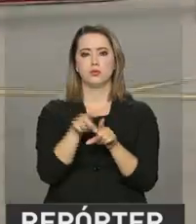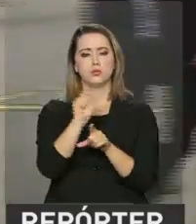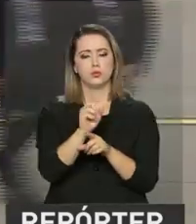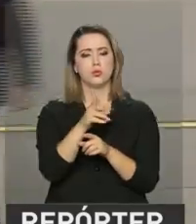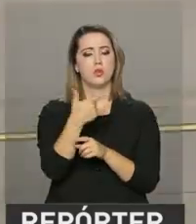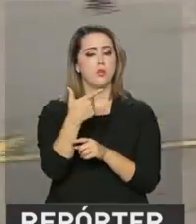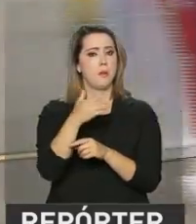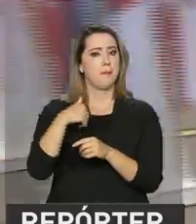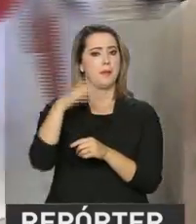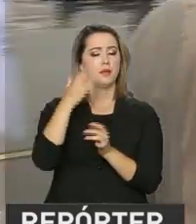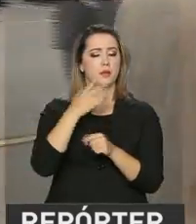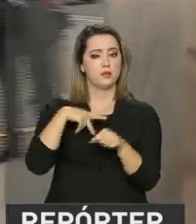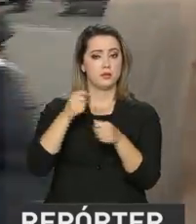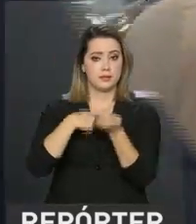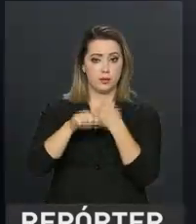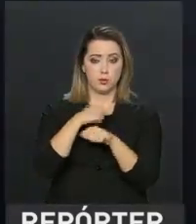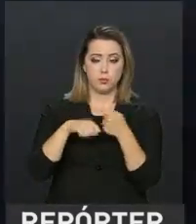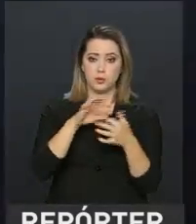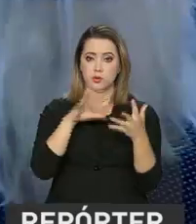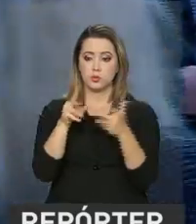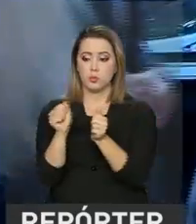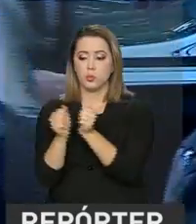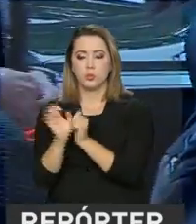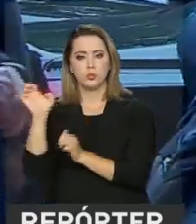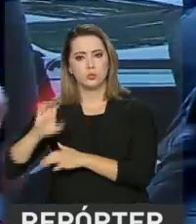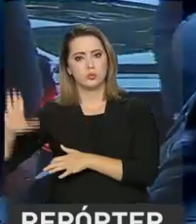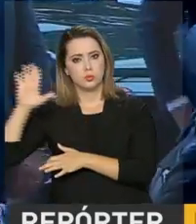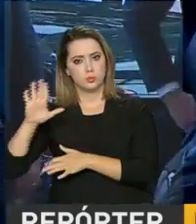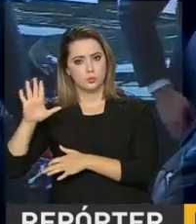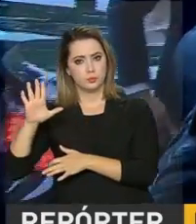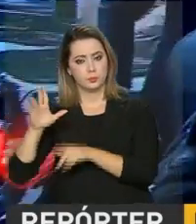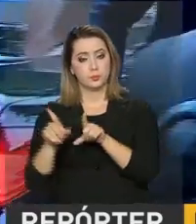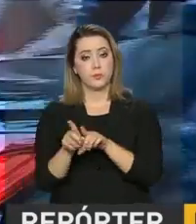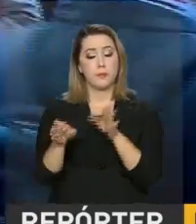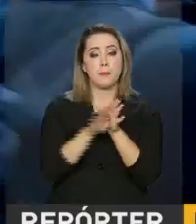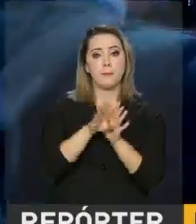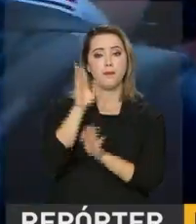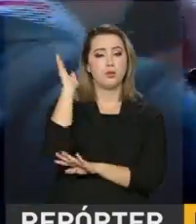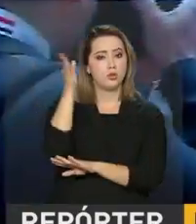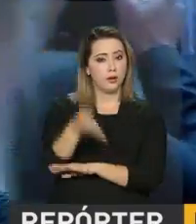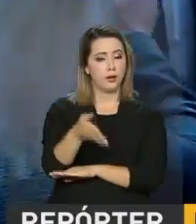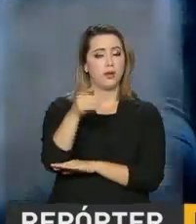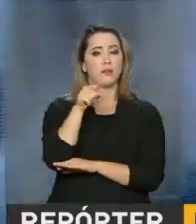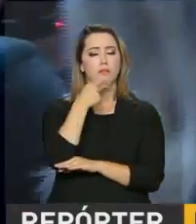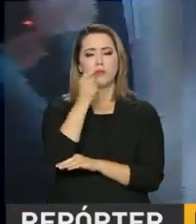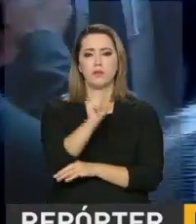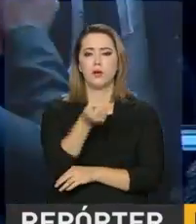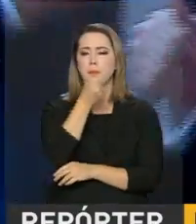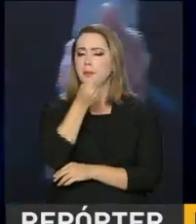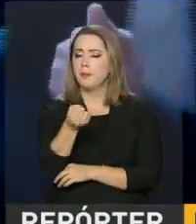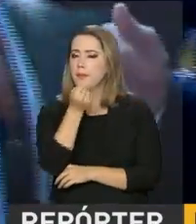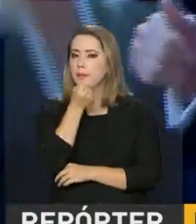19 maiores economias do mundo e a União Europeia. Na chegada ao hotel da delegação brasileira, o presidente falou com